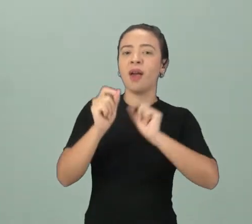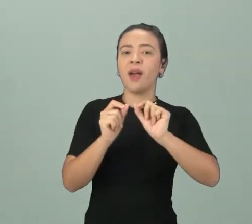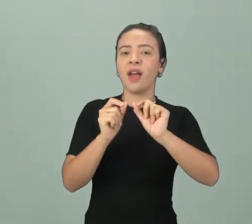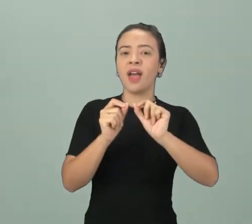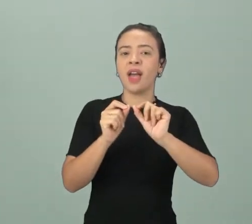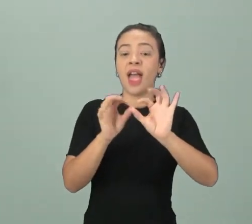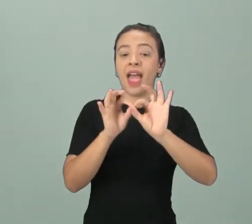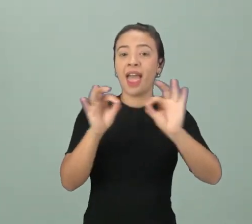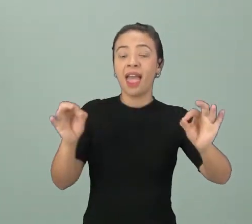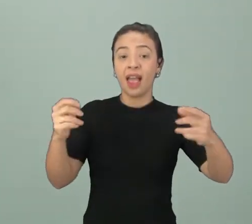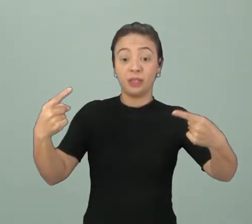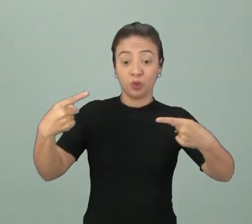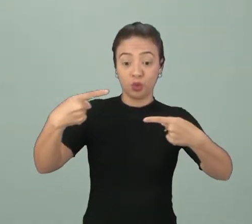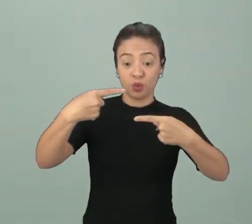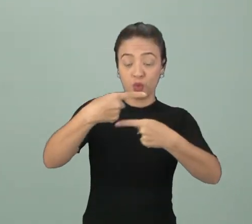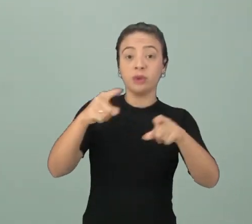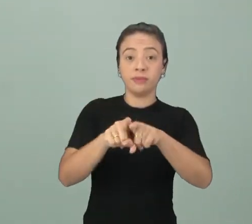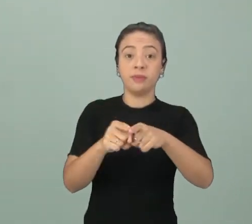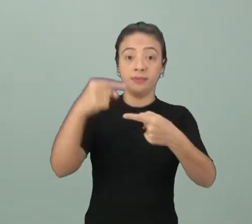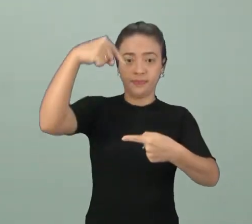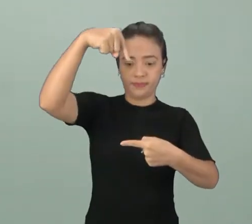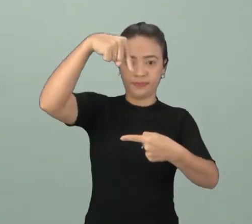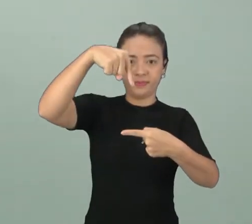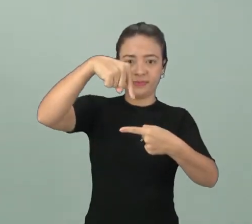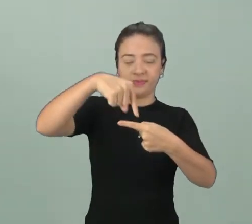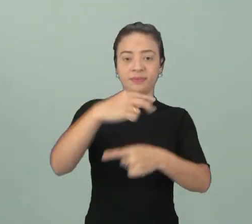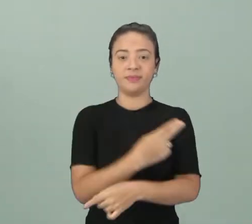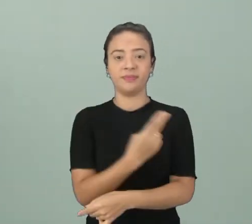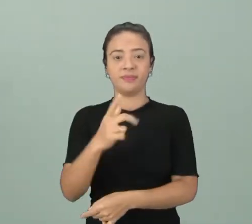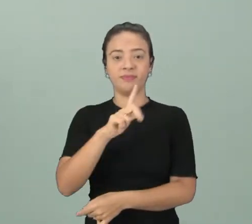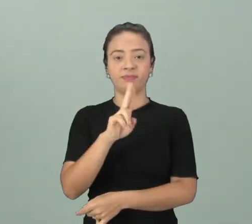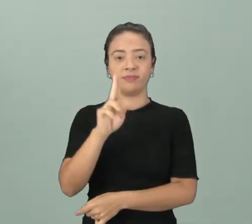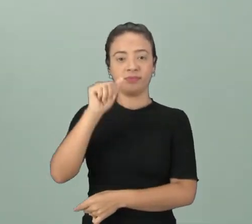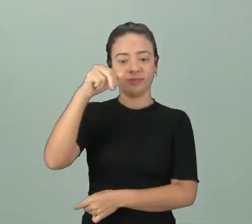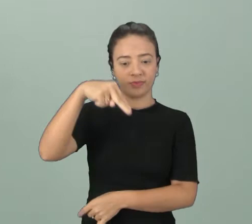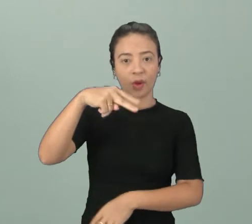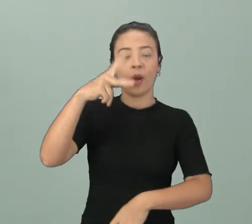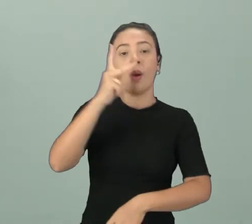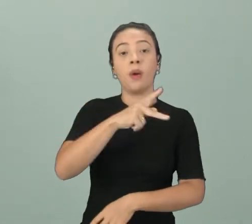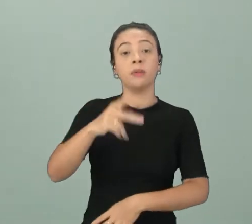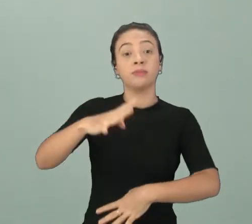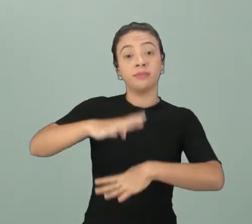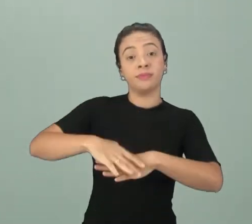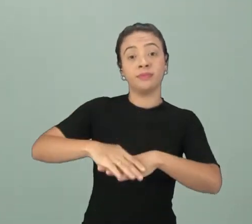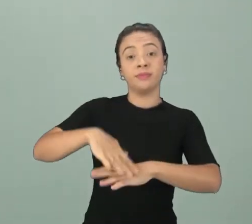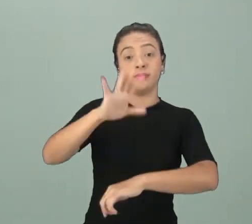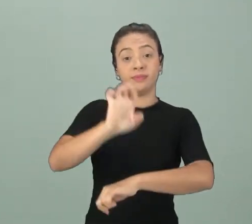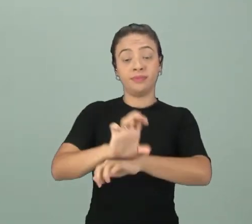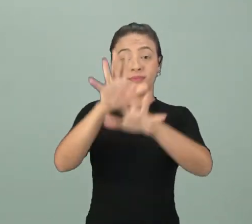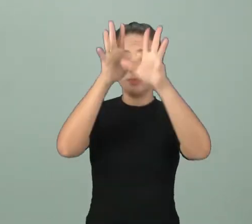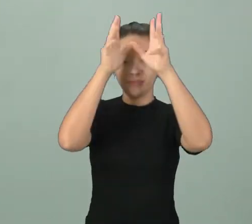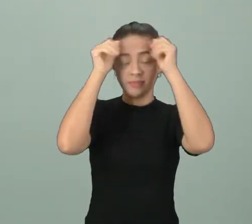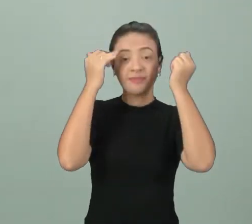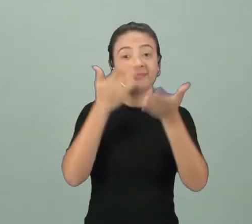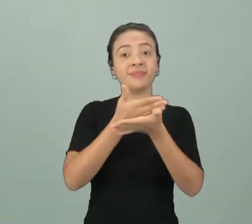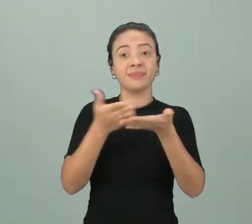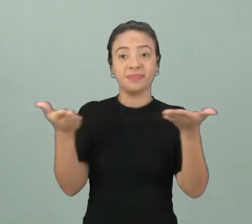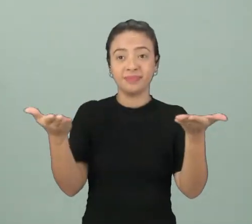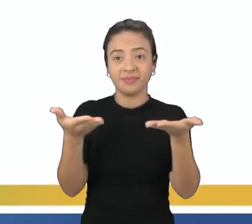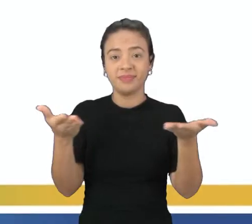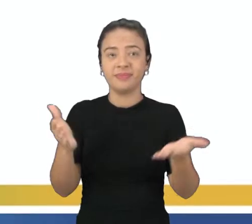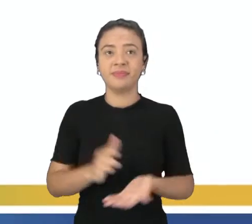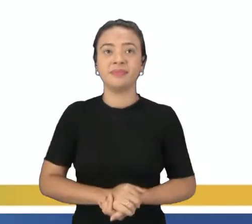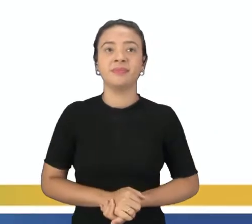retas paralelas e retas perpendiculares. Meu nome é Luan Felipe, sou professor de matemática da rede pública. Então vamos iniciar a nossa